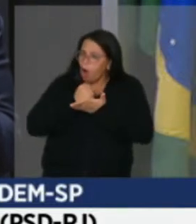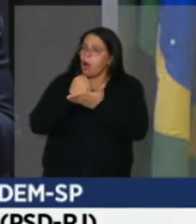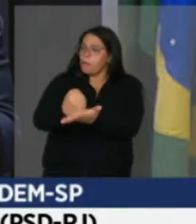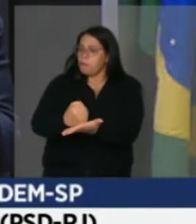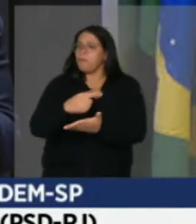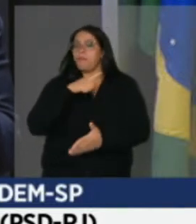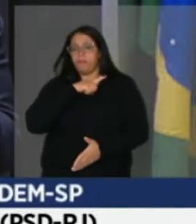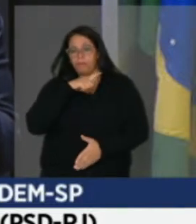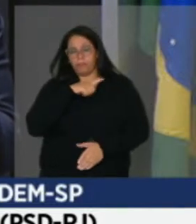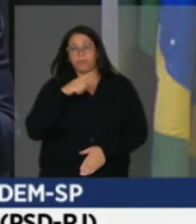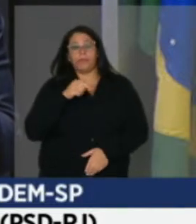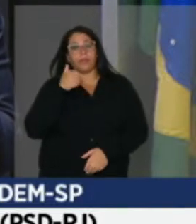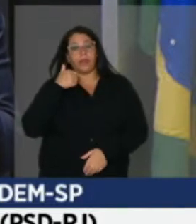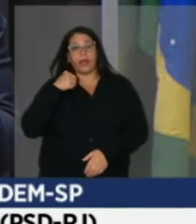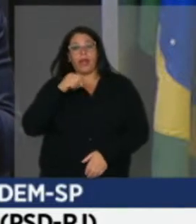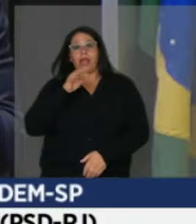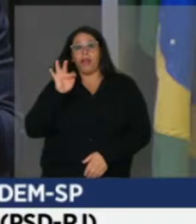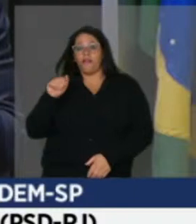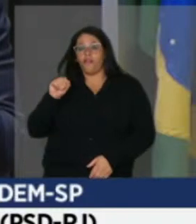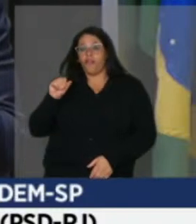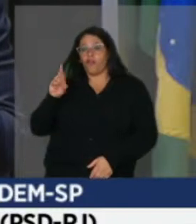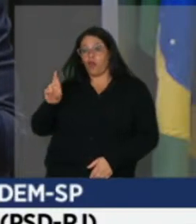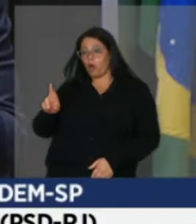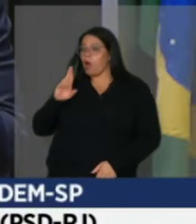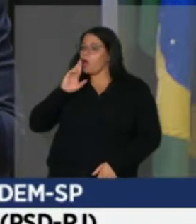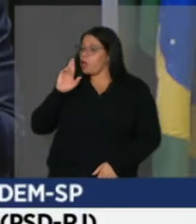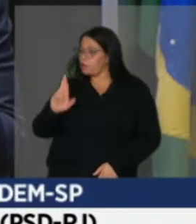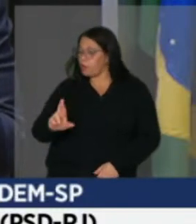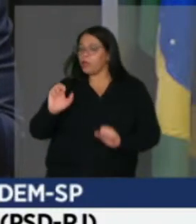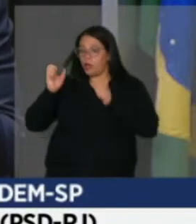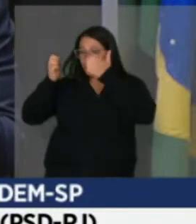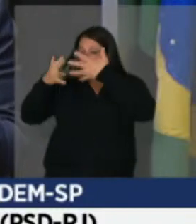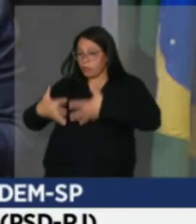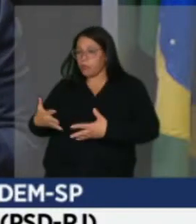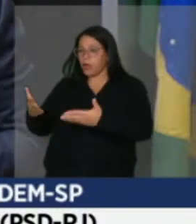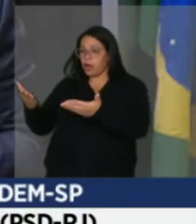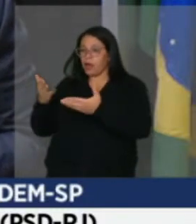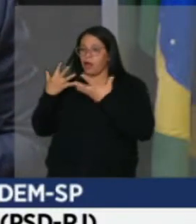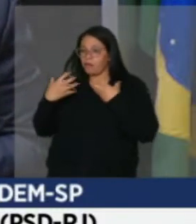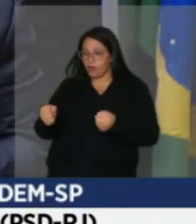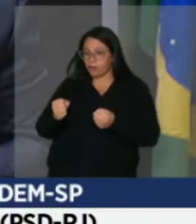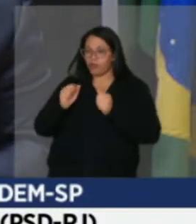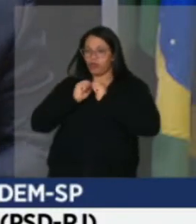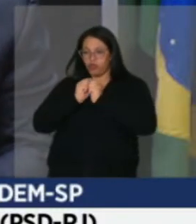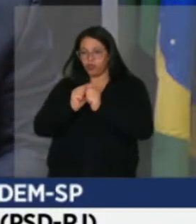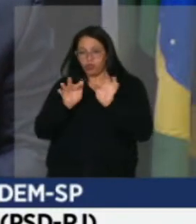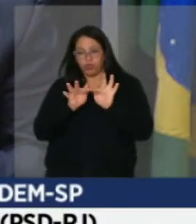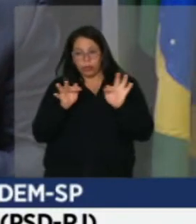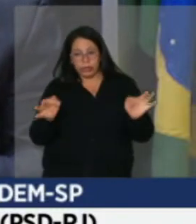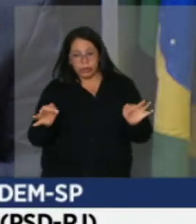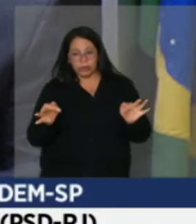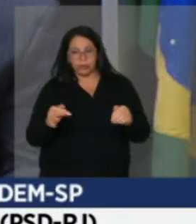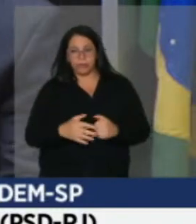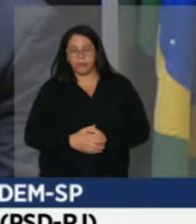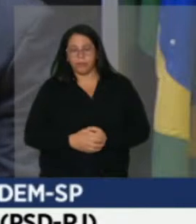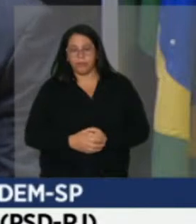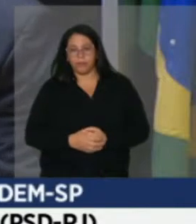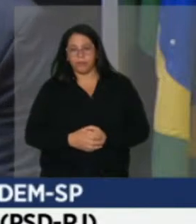ela responde: dá, vou te explicar, vem comigo, é simples.